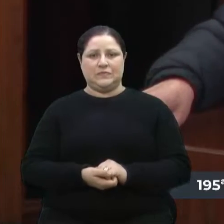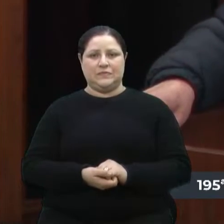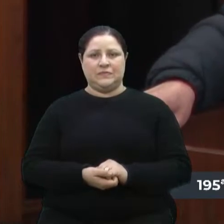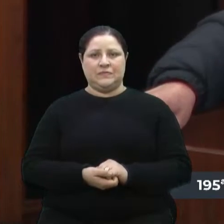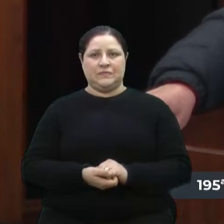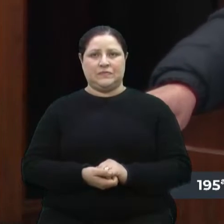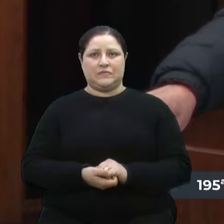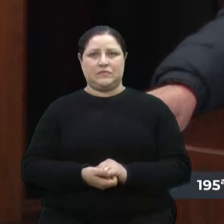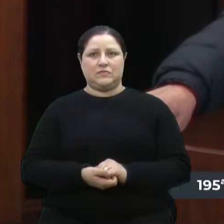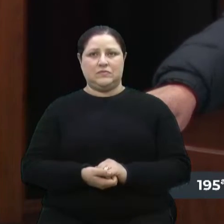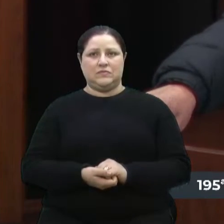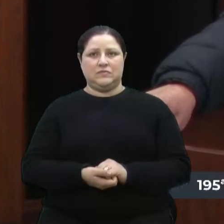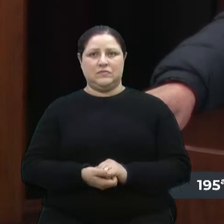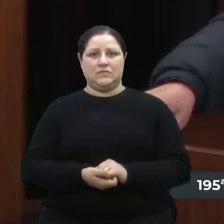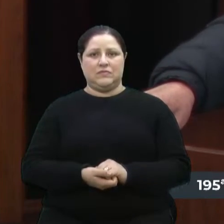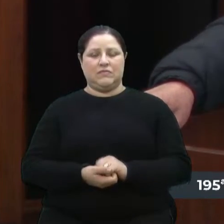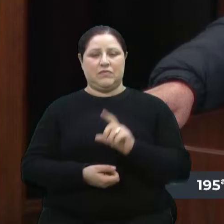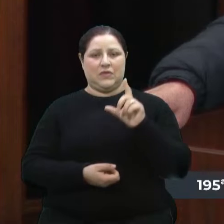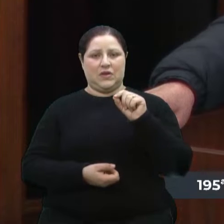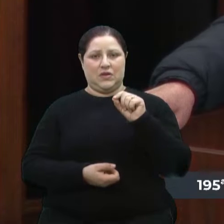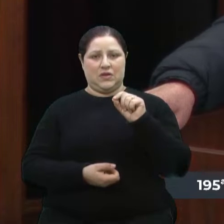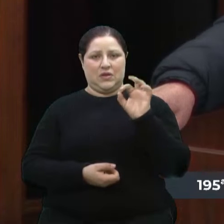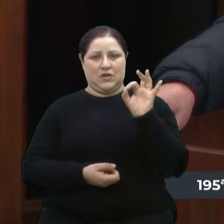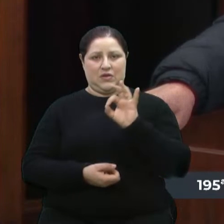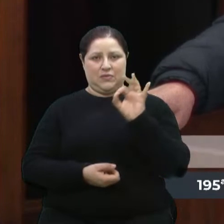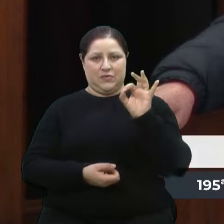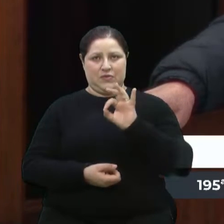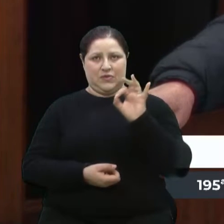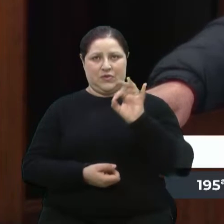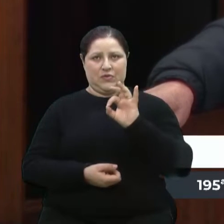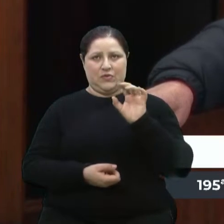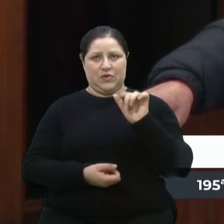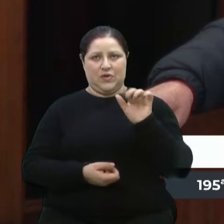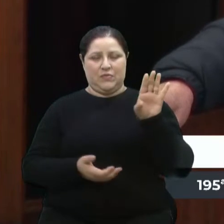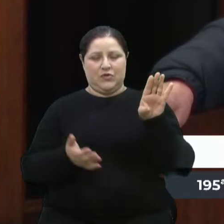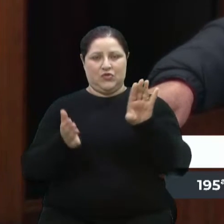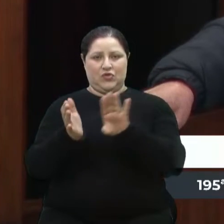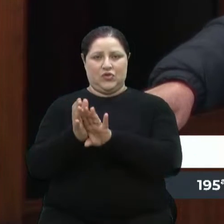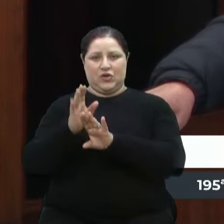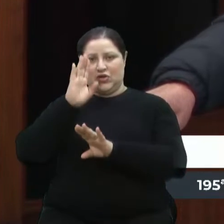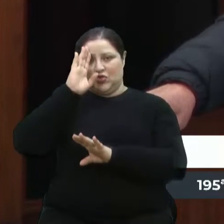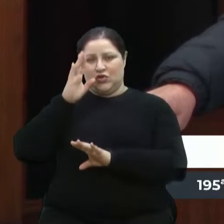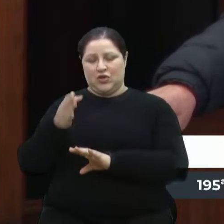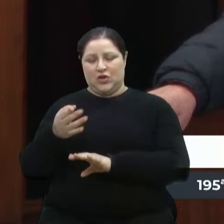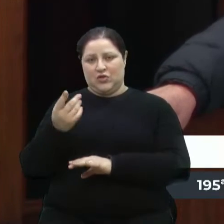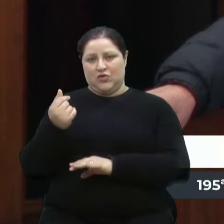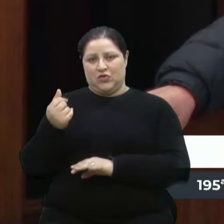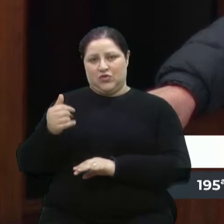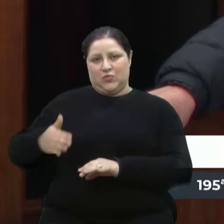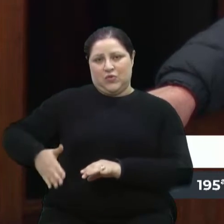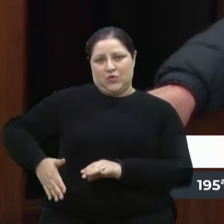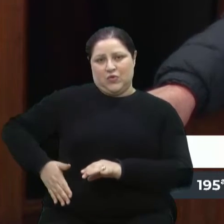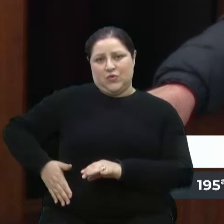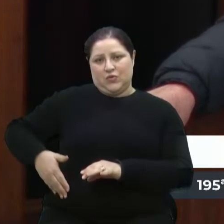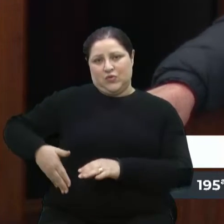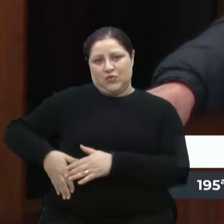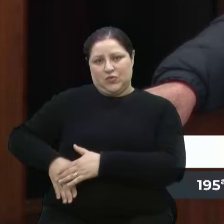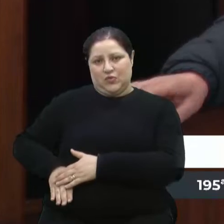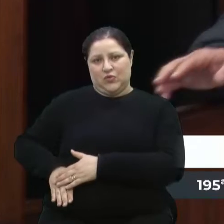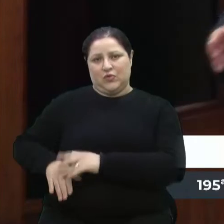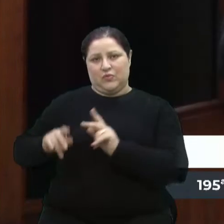que esses 10% é para chegar direto no bolso das pessoas que andam com o transporte